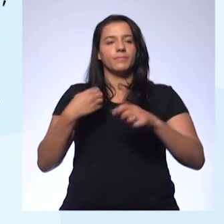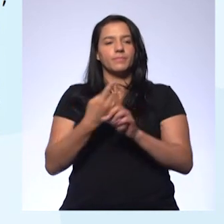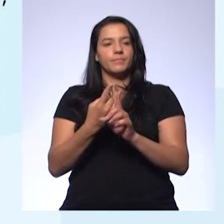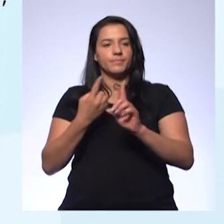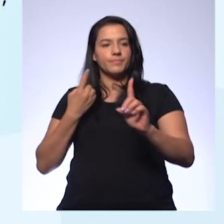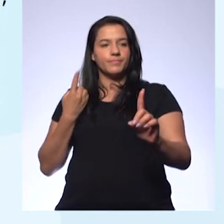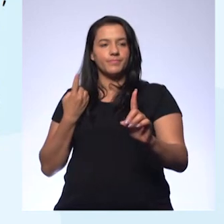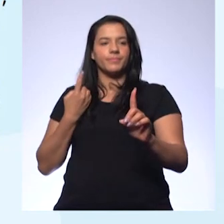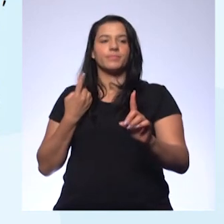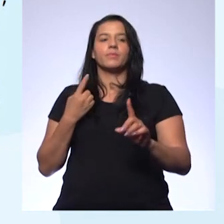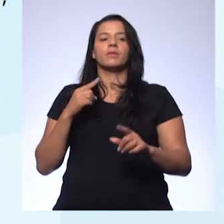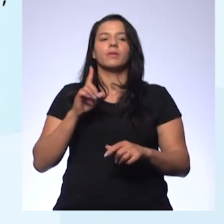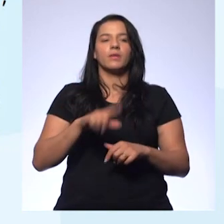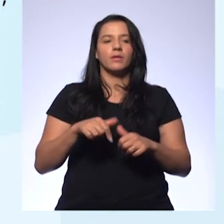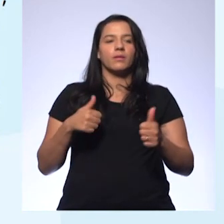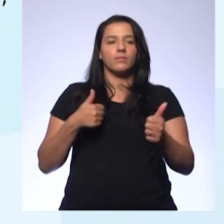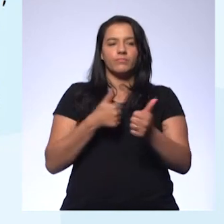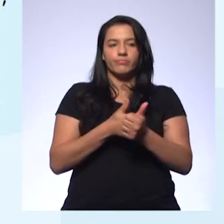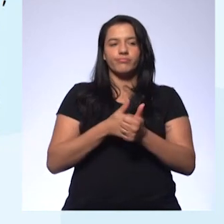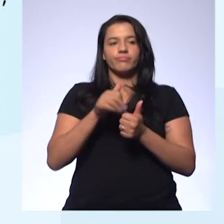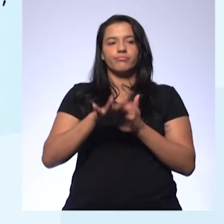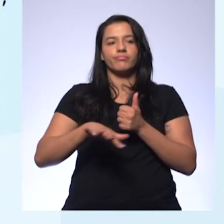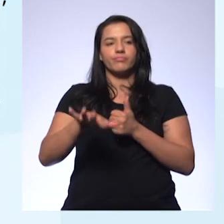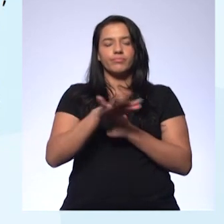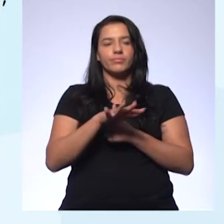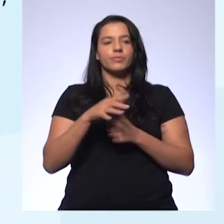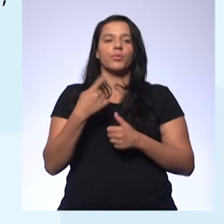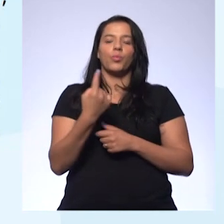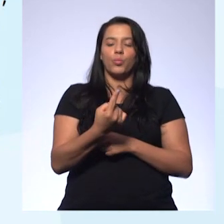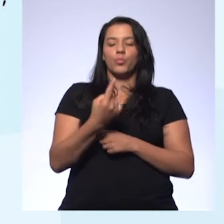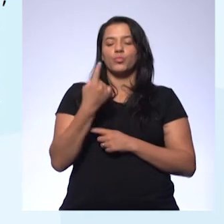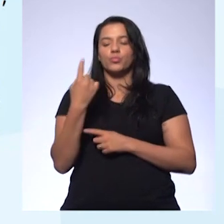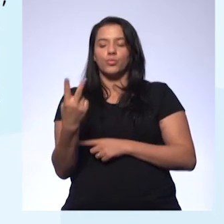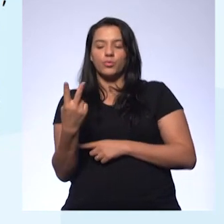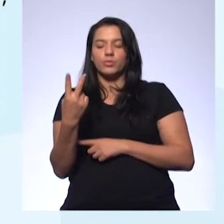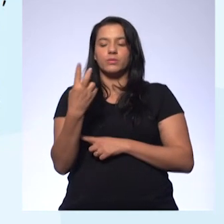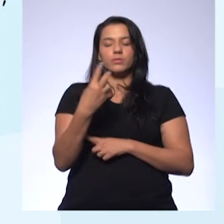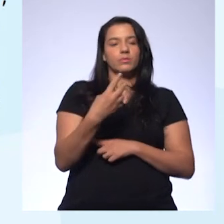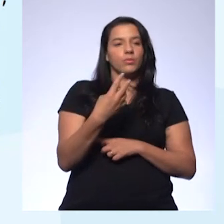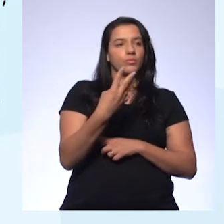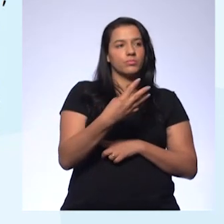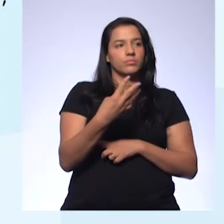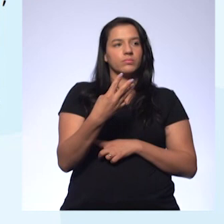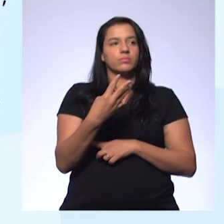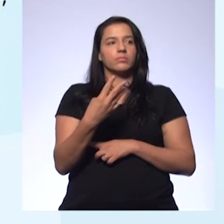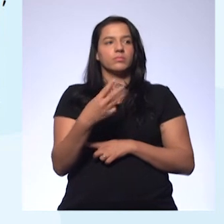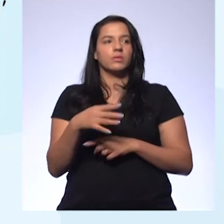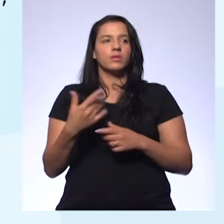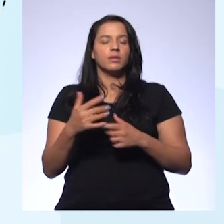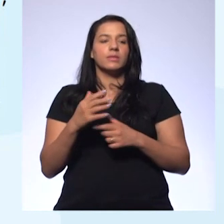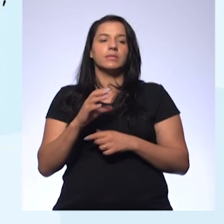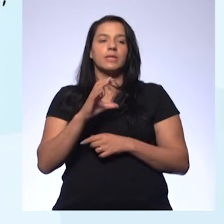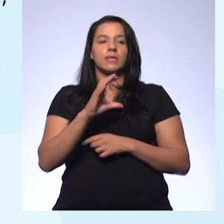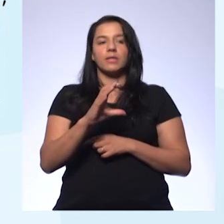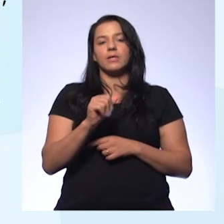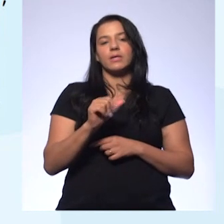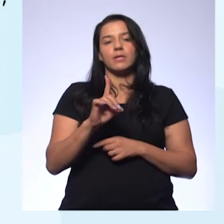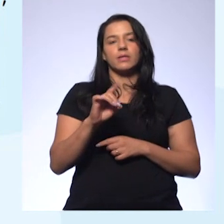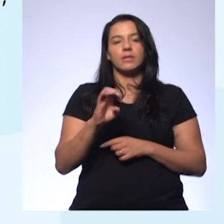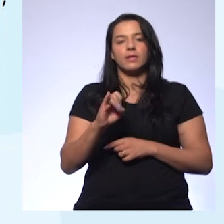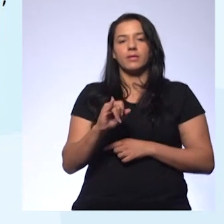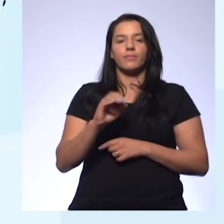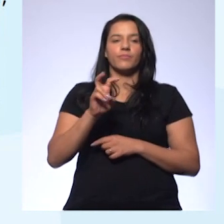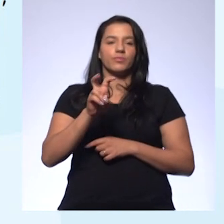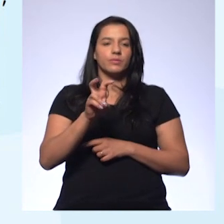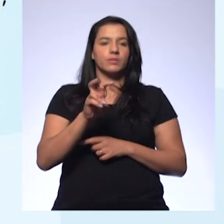afastadas da extremidade da cadeia. Então, não pode ser próximo do número 1, 2, ou, no caso, se a cadeia fosse com 5 carbono,